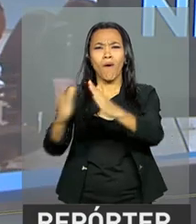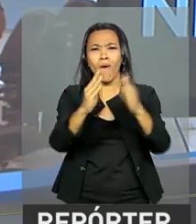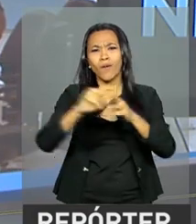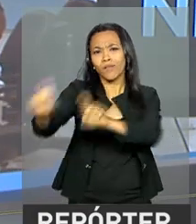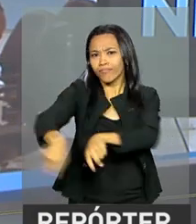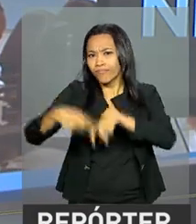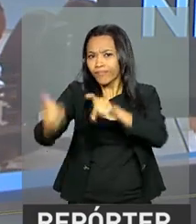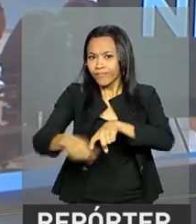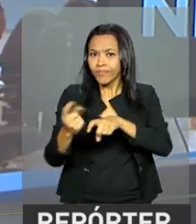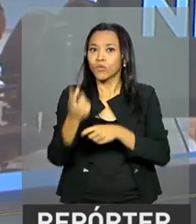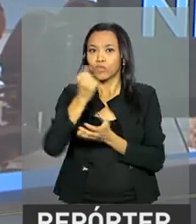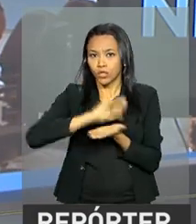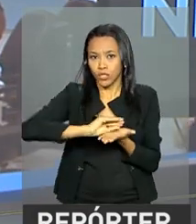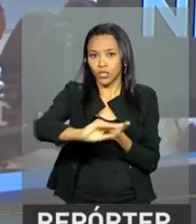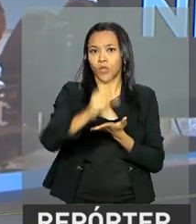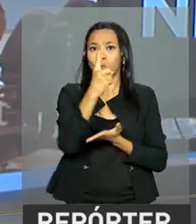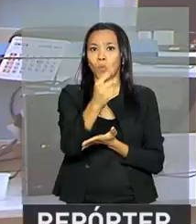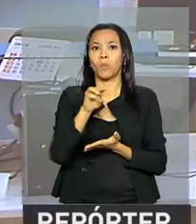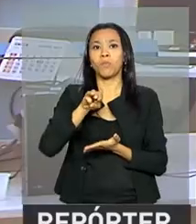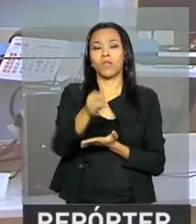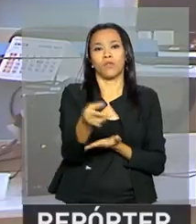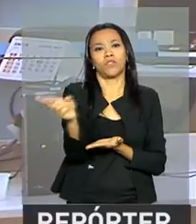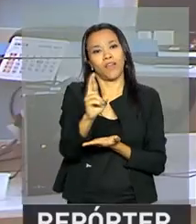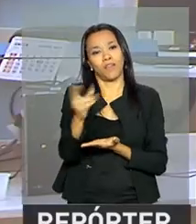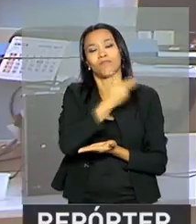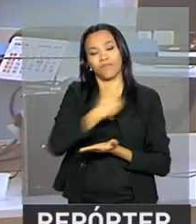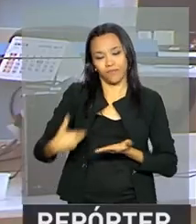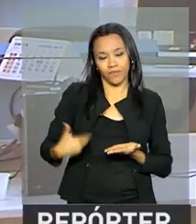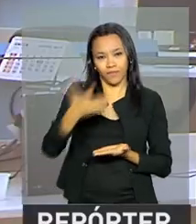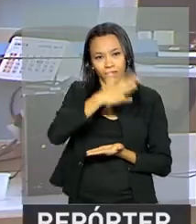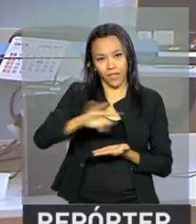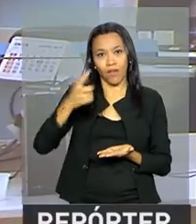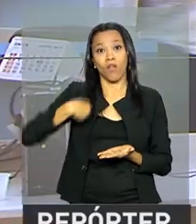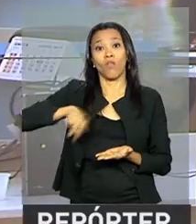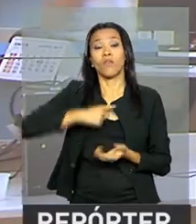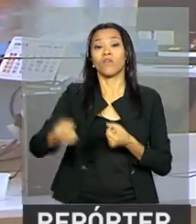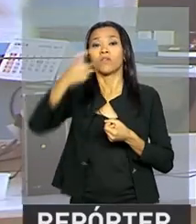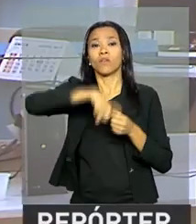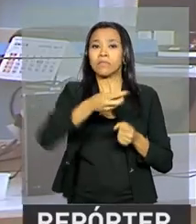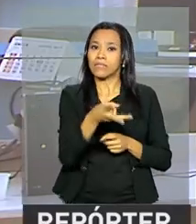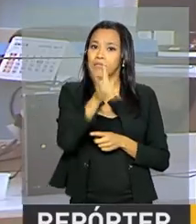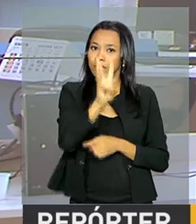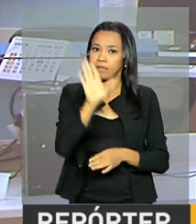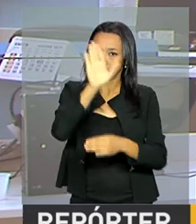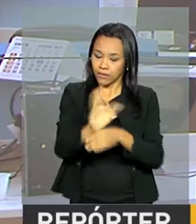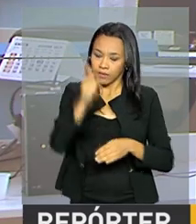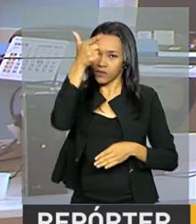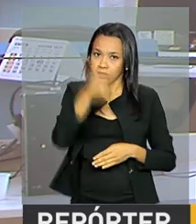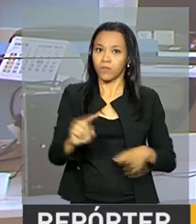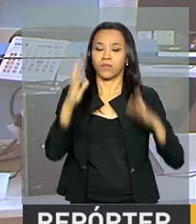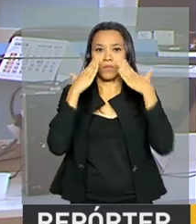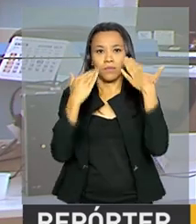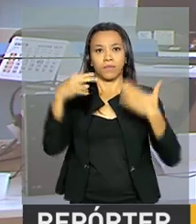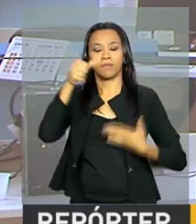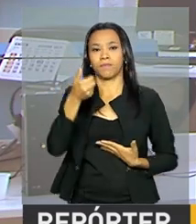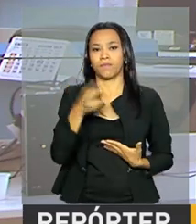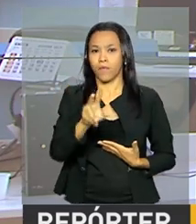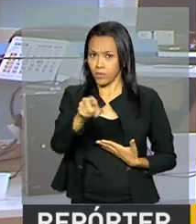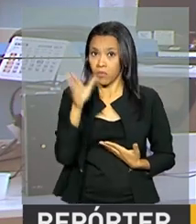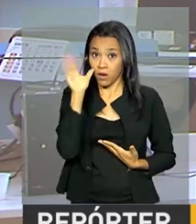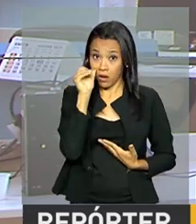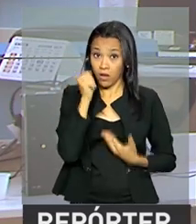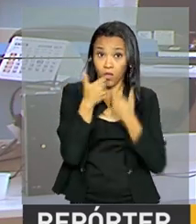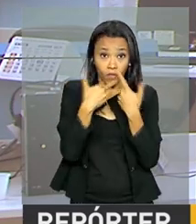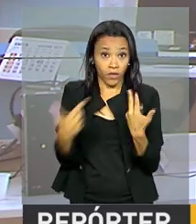Federal de R 1 milhão deais Nós voltamos às 3 da tarde na próxima edição do repórter NBR você pode